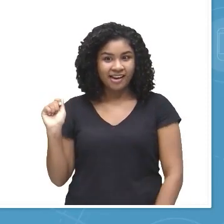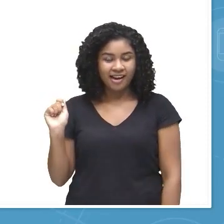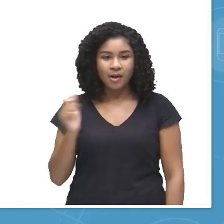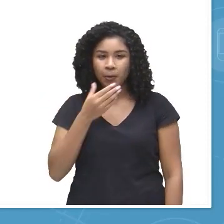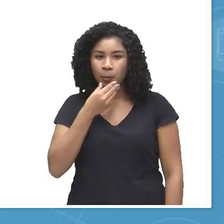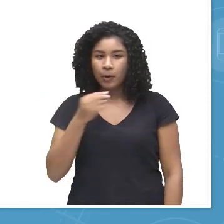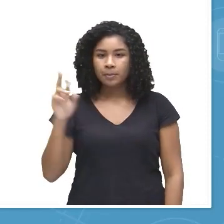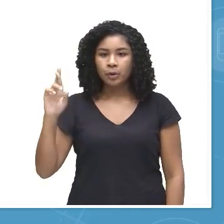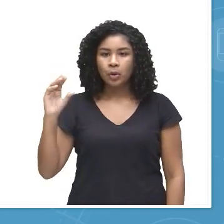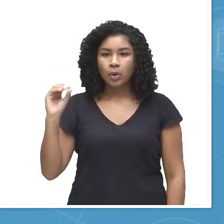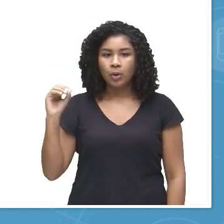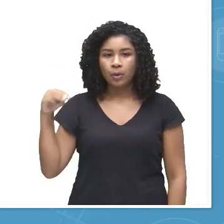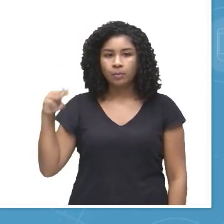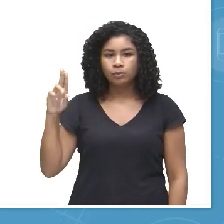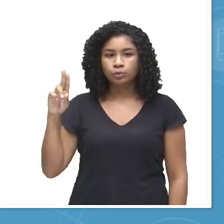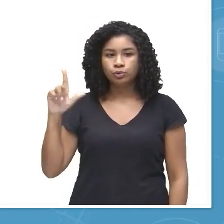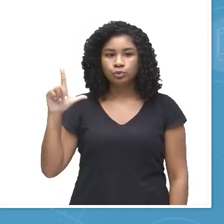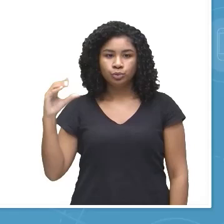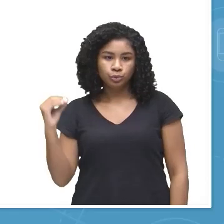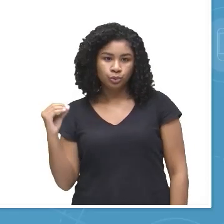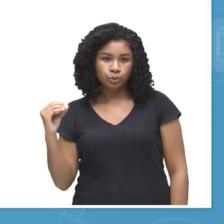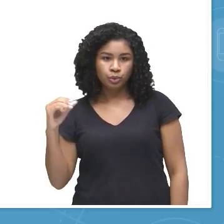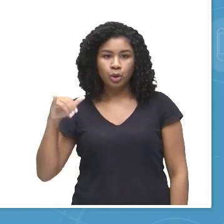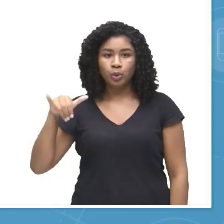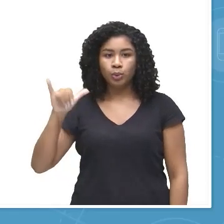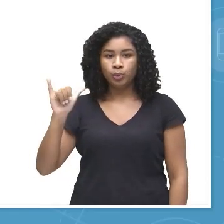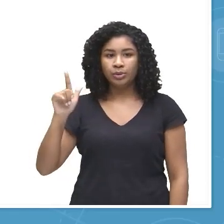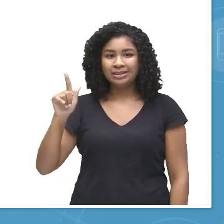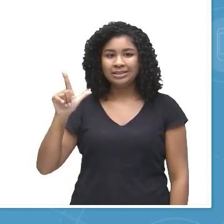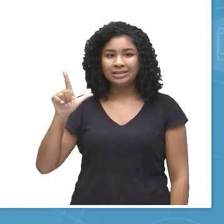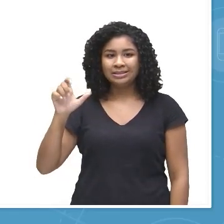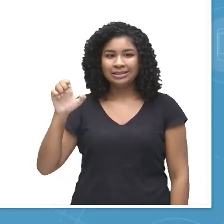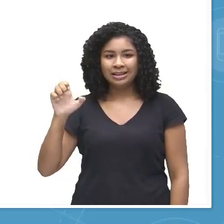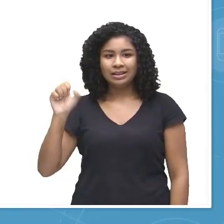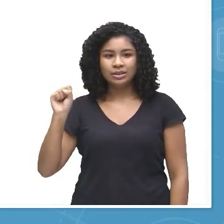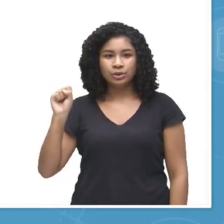o Igleson, o Israel, o Lucas,